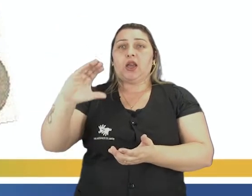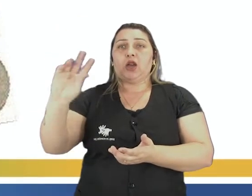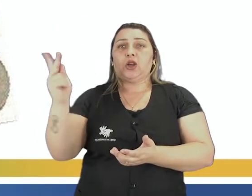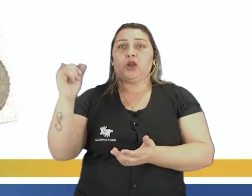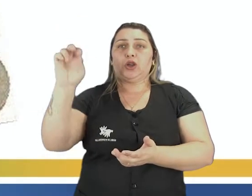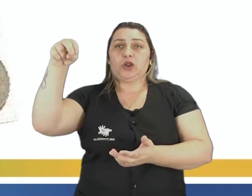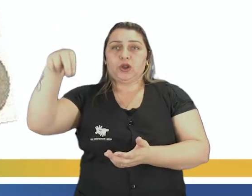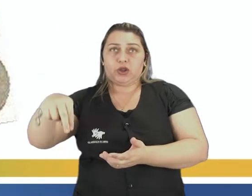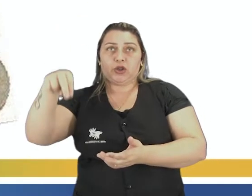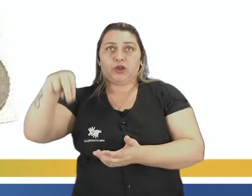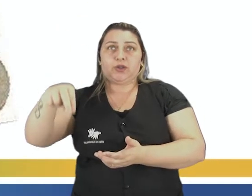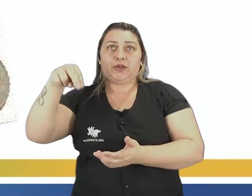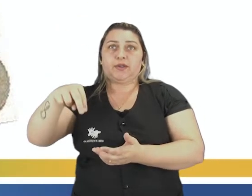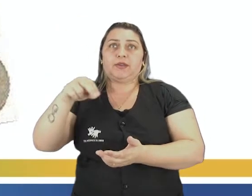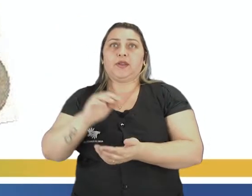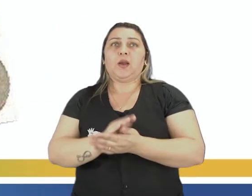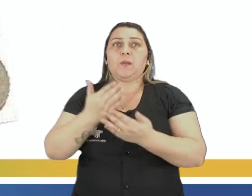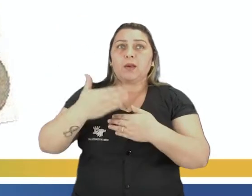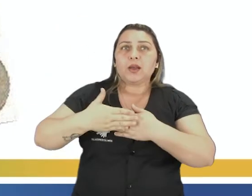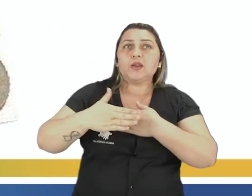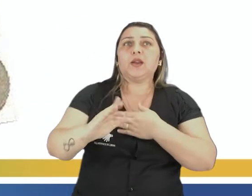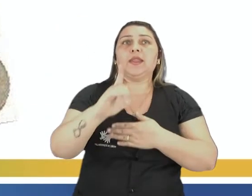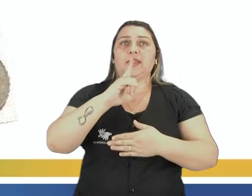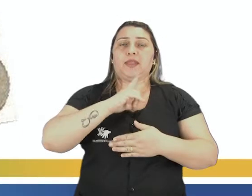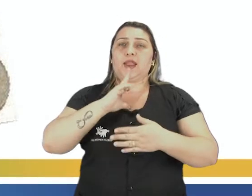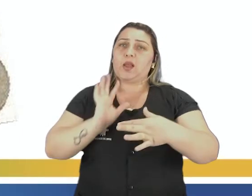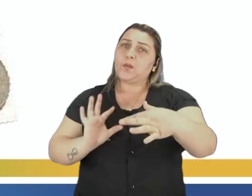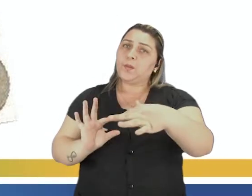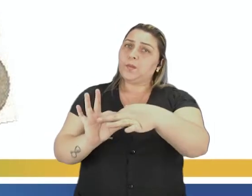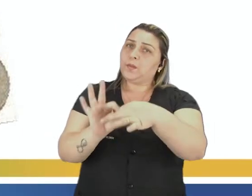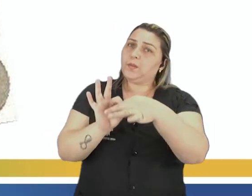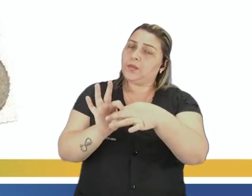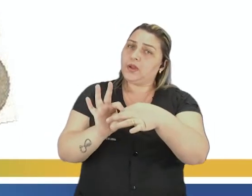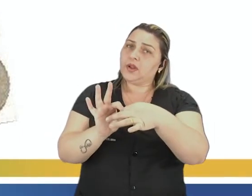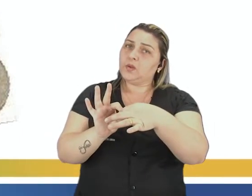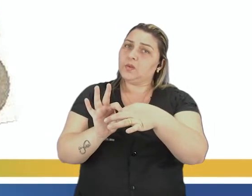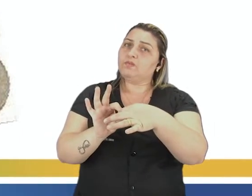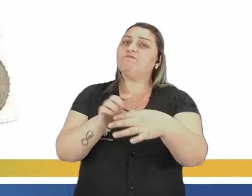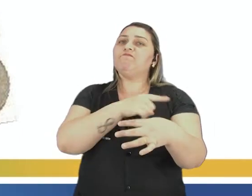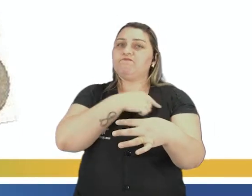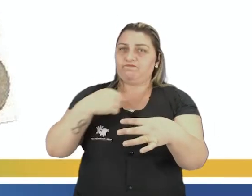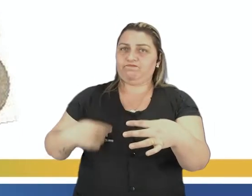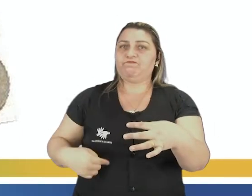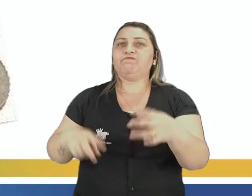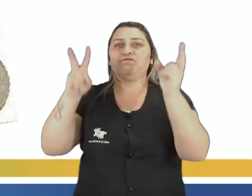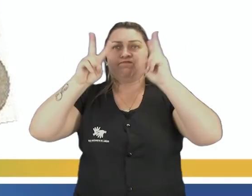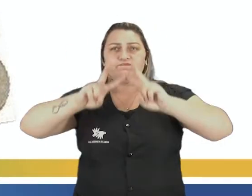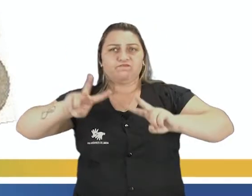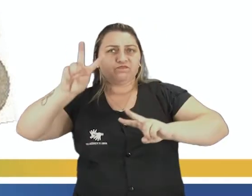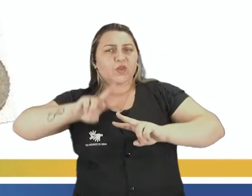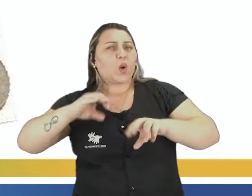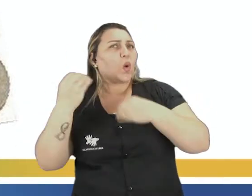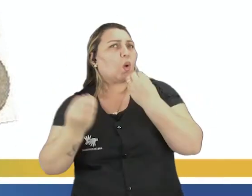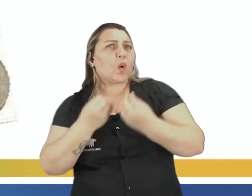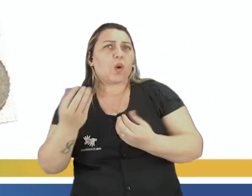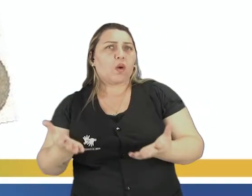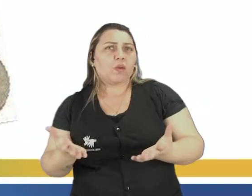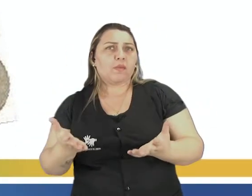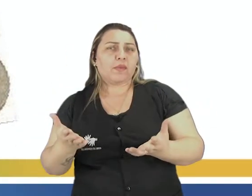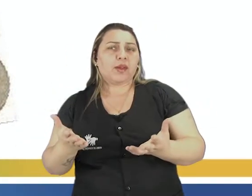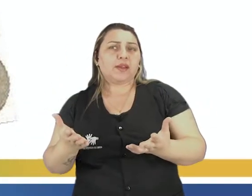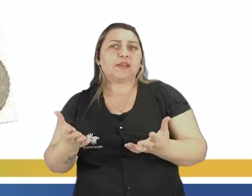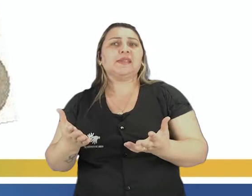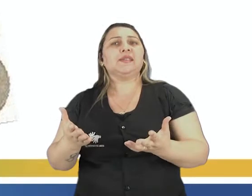rei Huangdi, ele passou a existir, né, a China em uma nova visão. Como assim, professora?